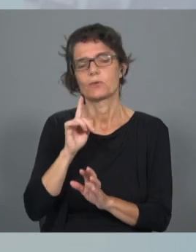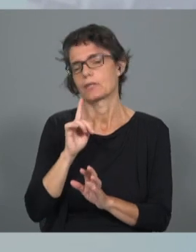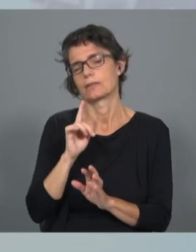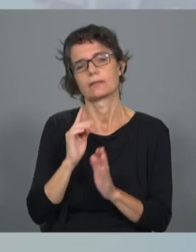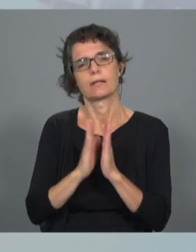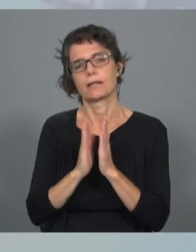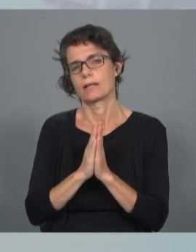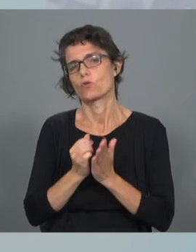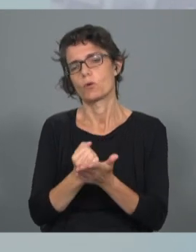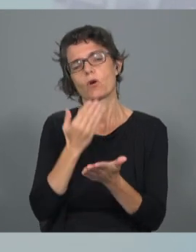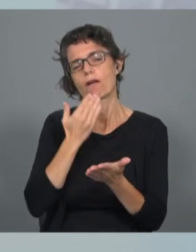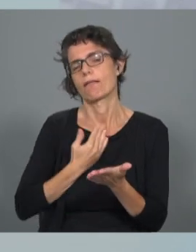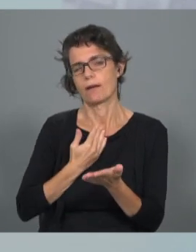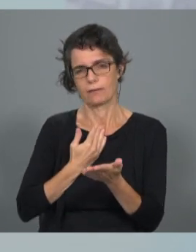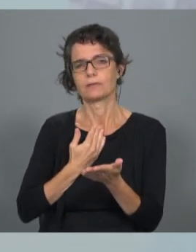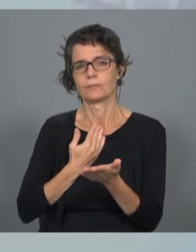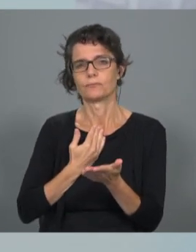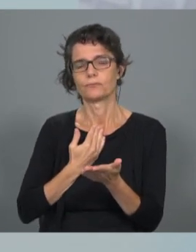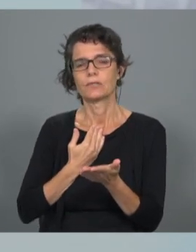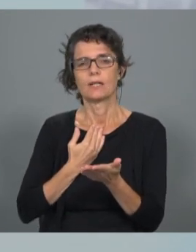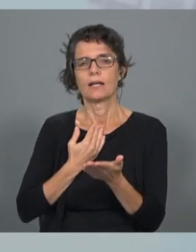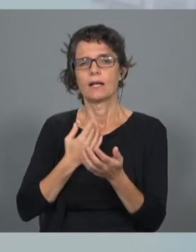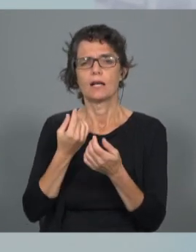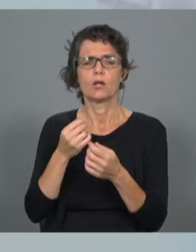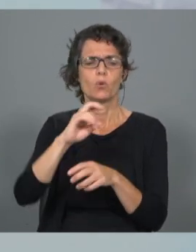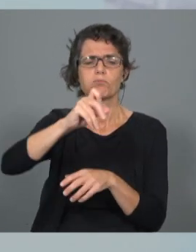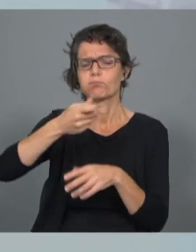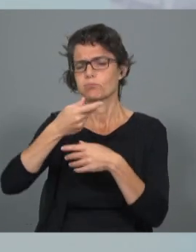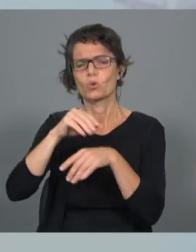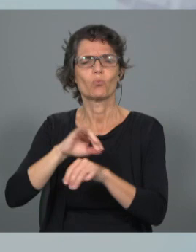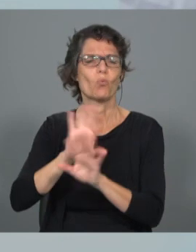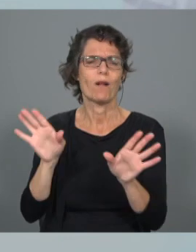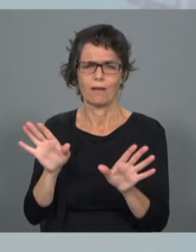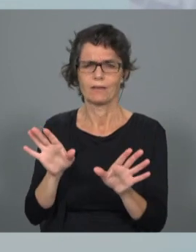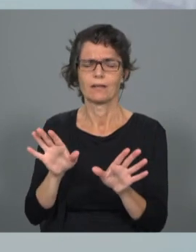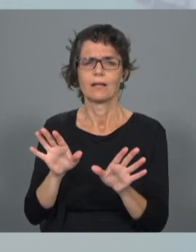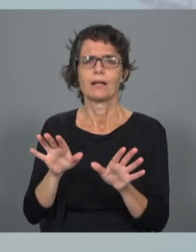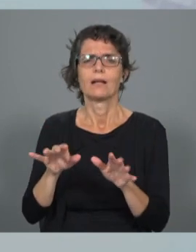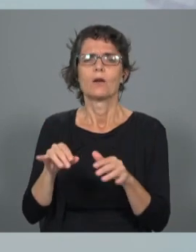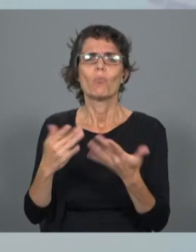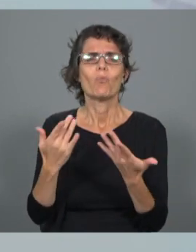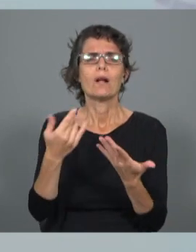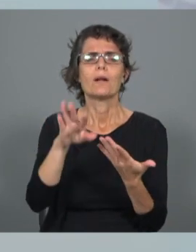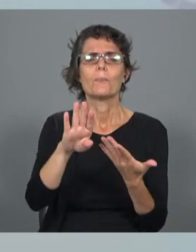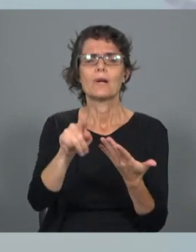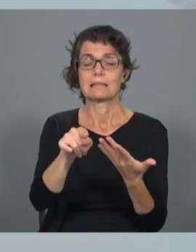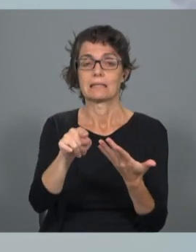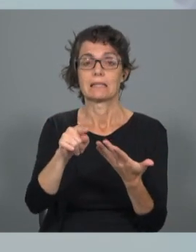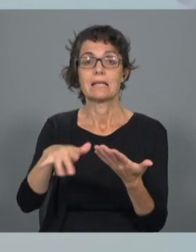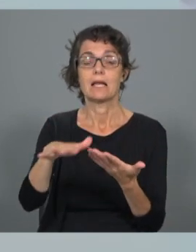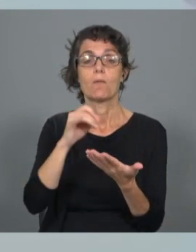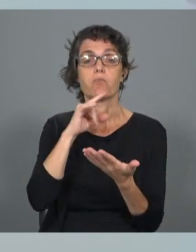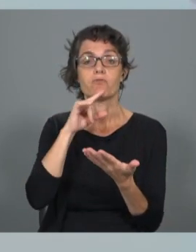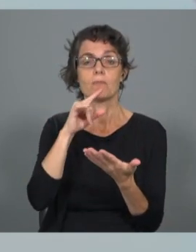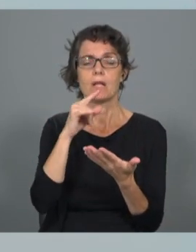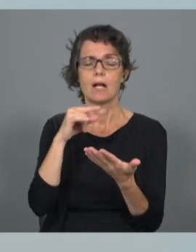Igreja onde quer que nós estejamos, não é? A Igreja de todo lado. E, portanto, essa dimensão da oração para nós